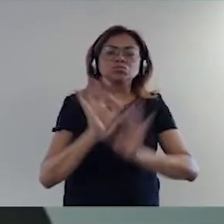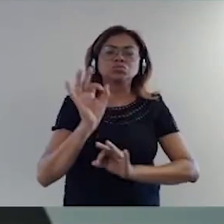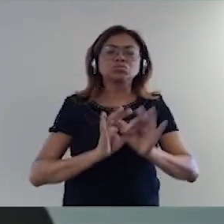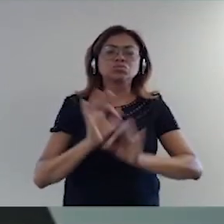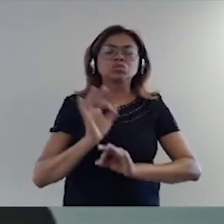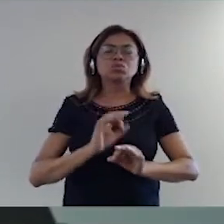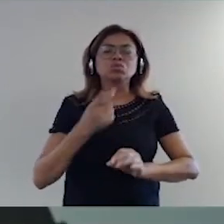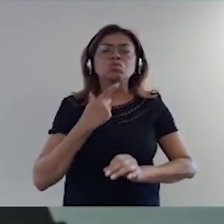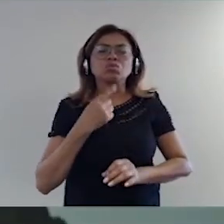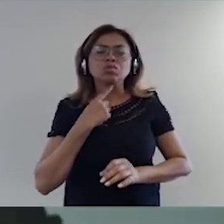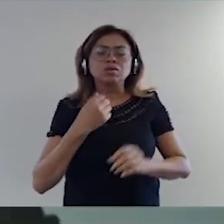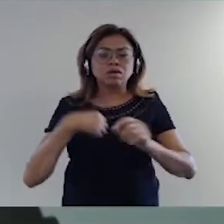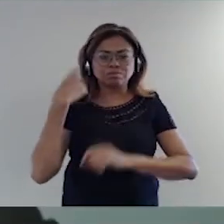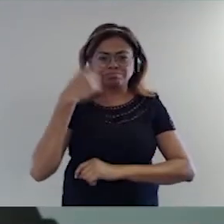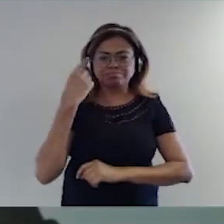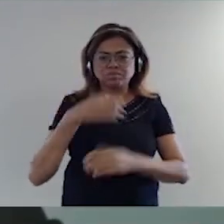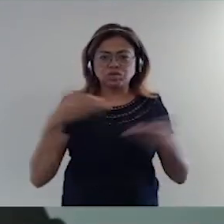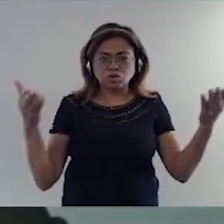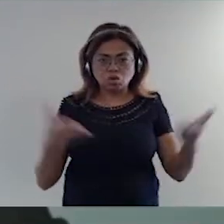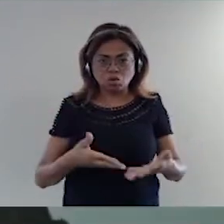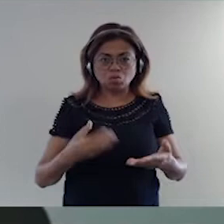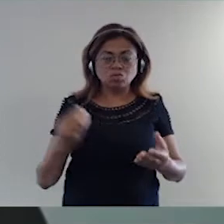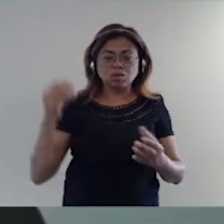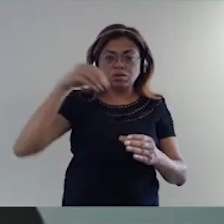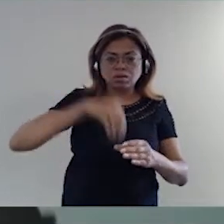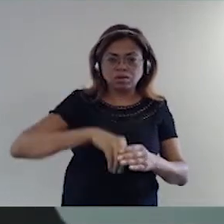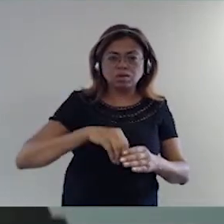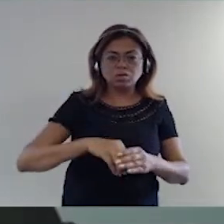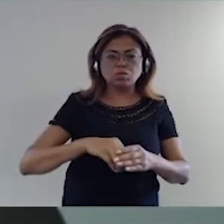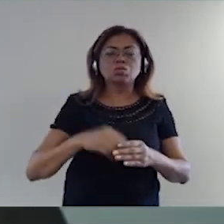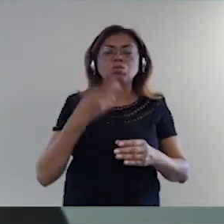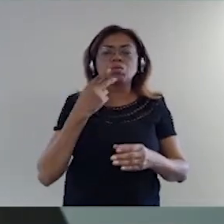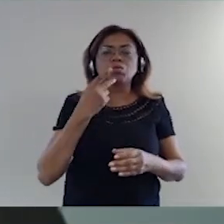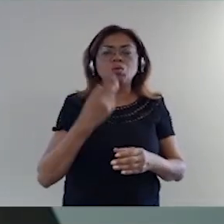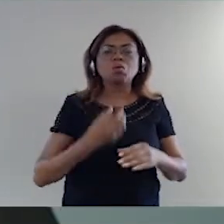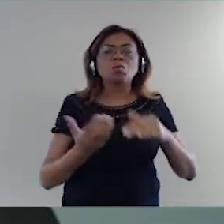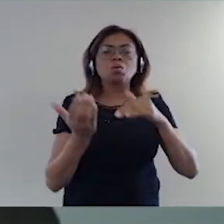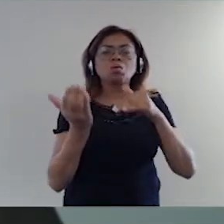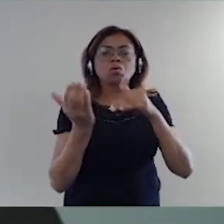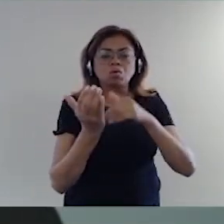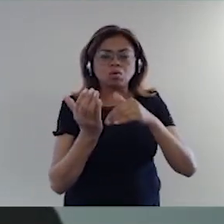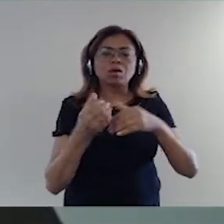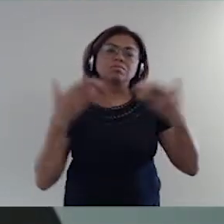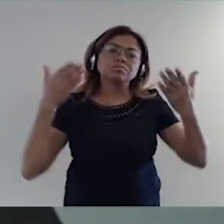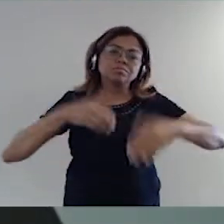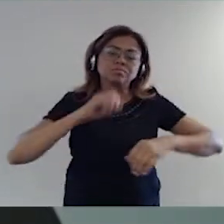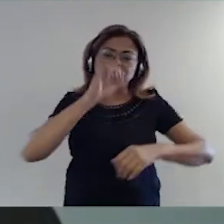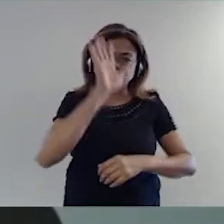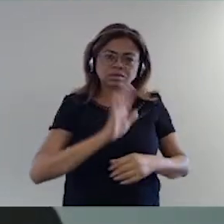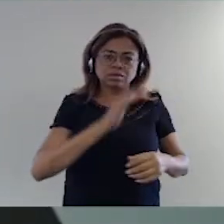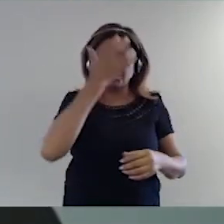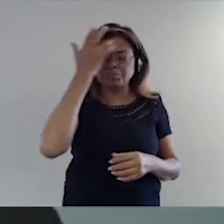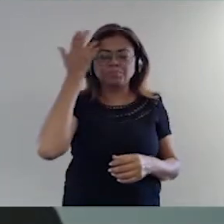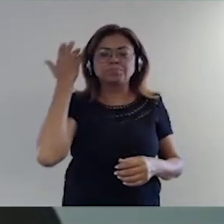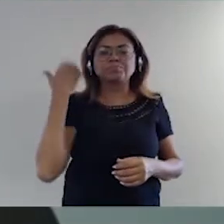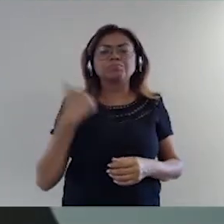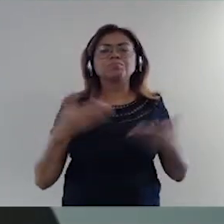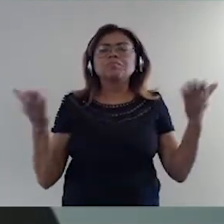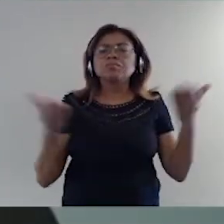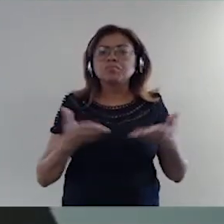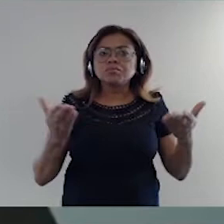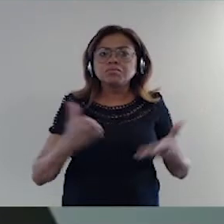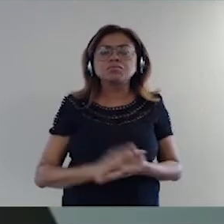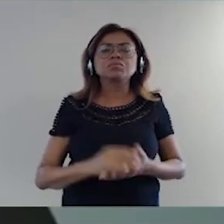advocacia e da sociedade tramitando hoje no Congresso Nacional. O tema hoje que nos traz,